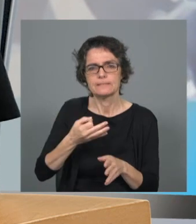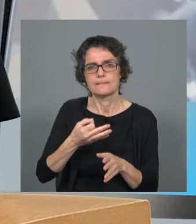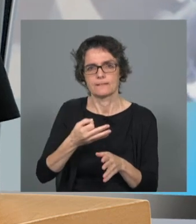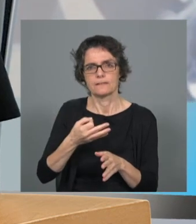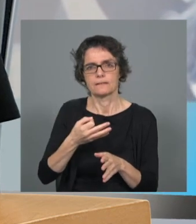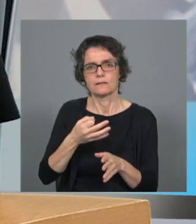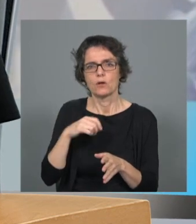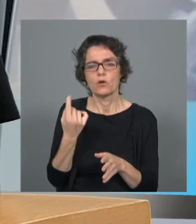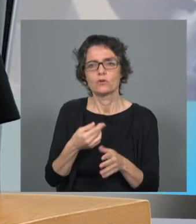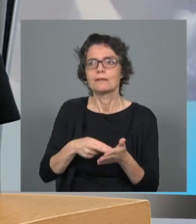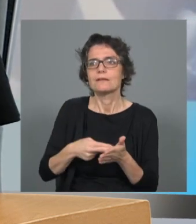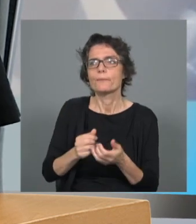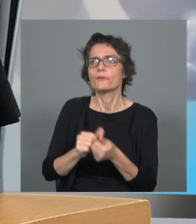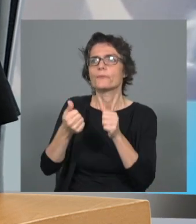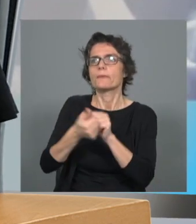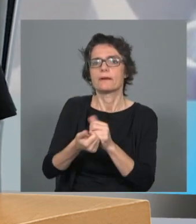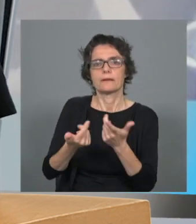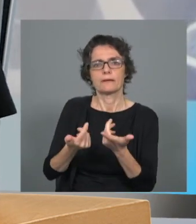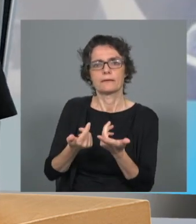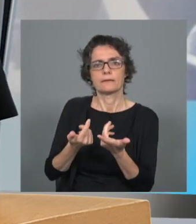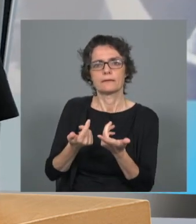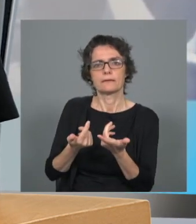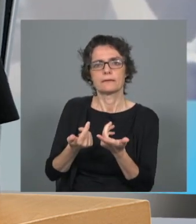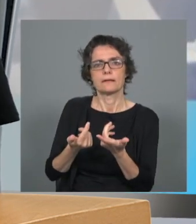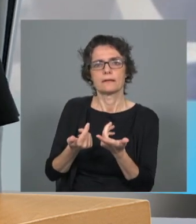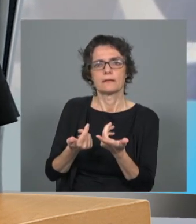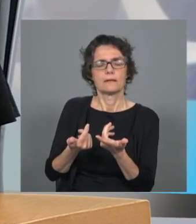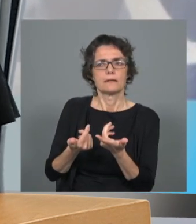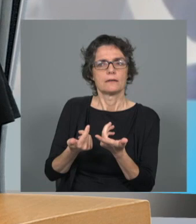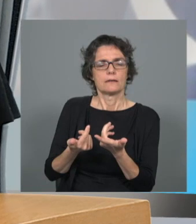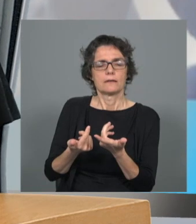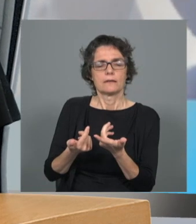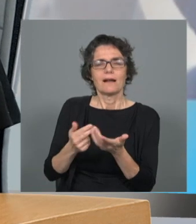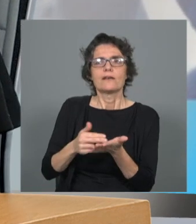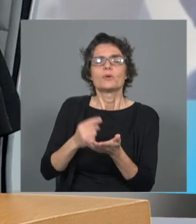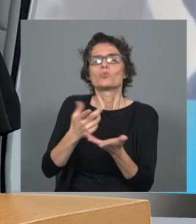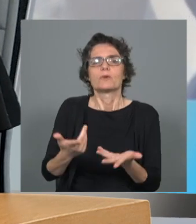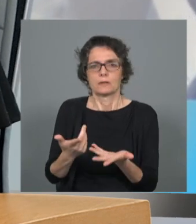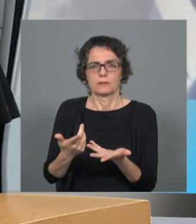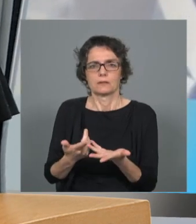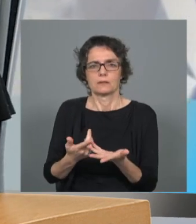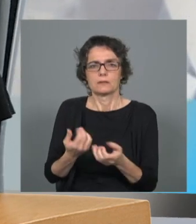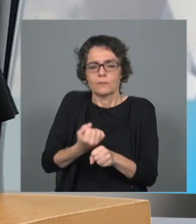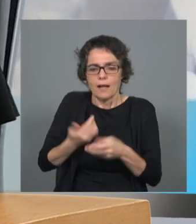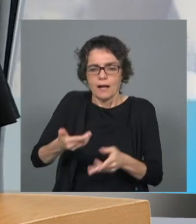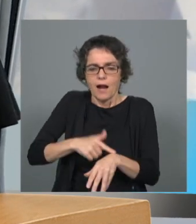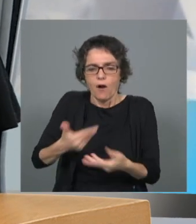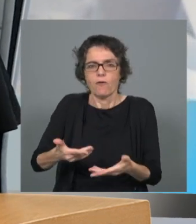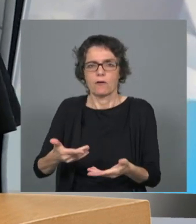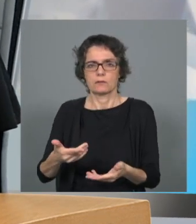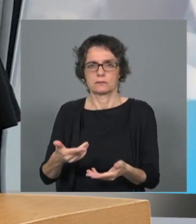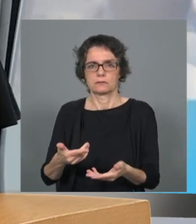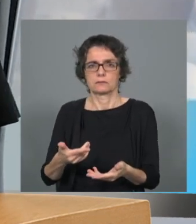numa mudança de vida na nossa relação com o ambiente. E tem a ver não apenas com